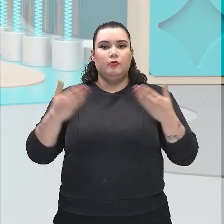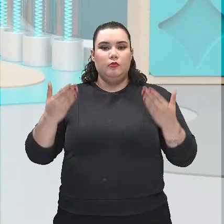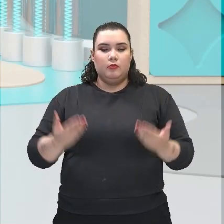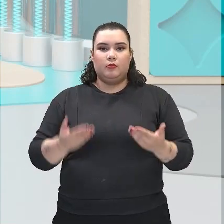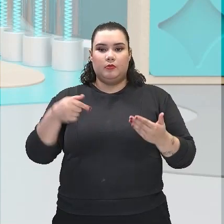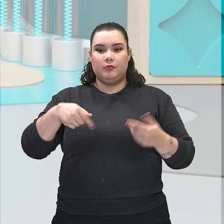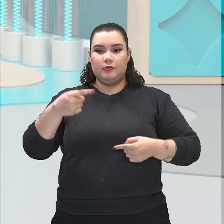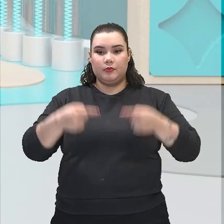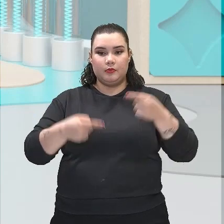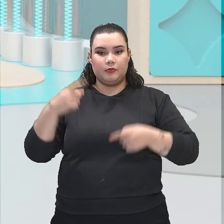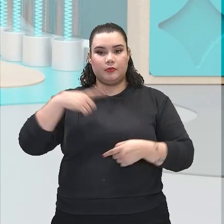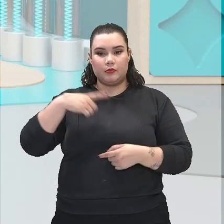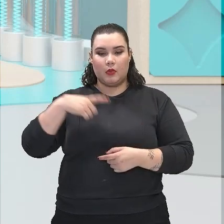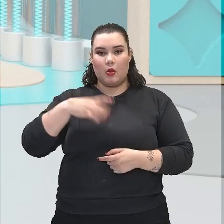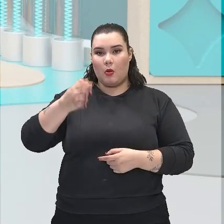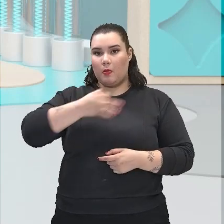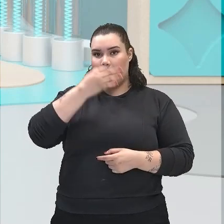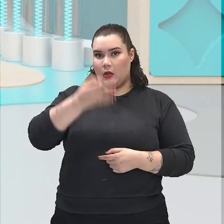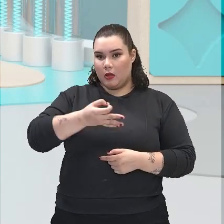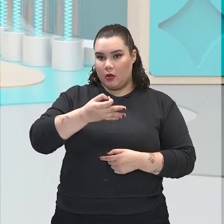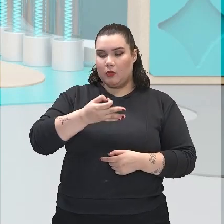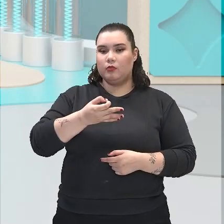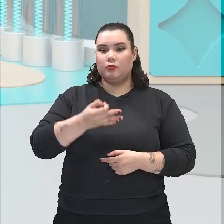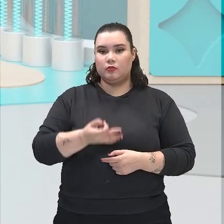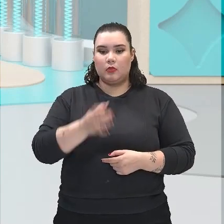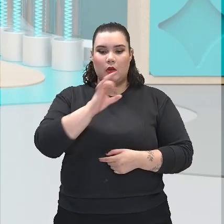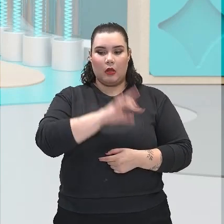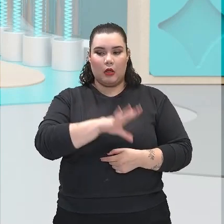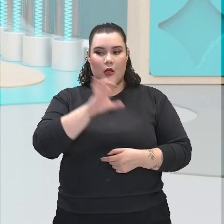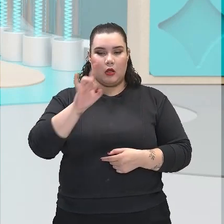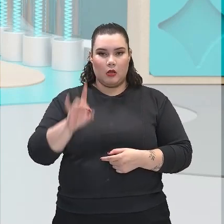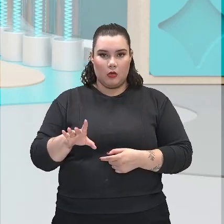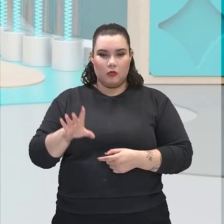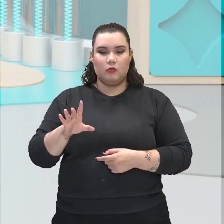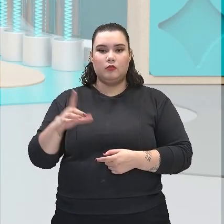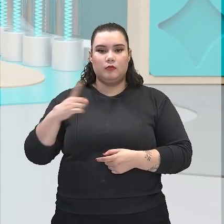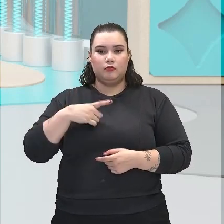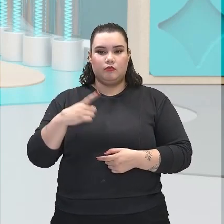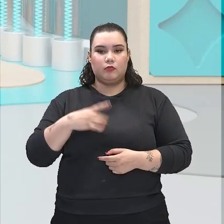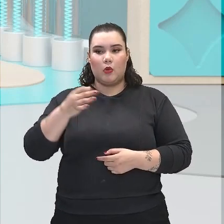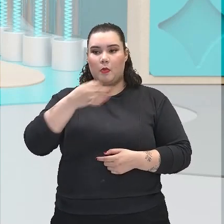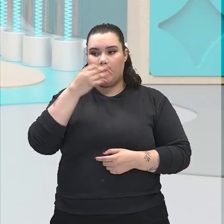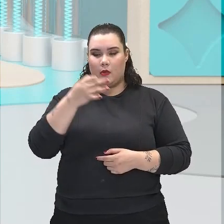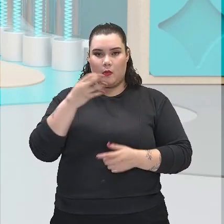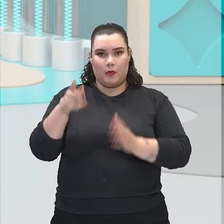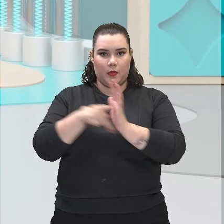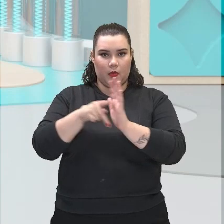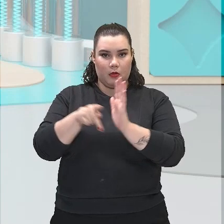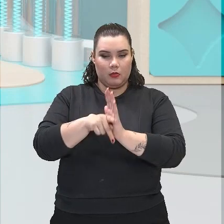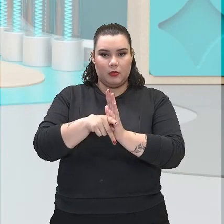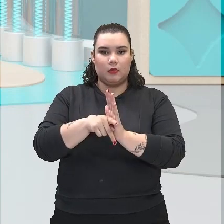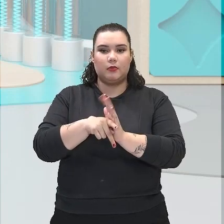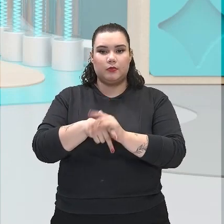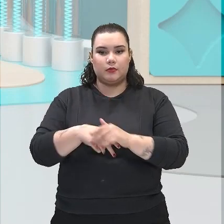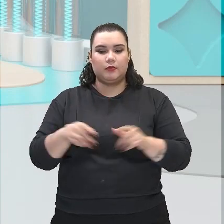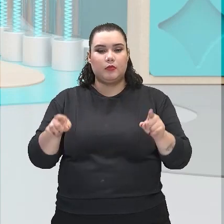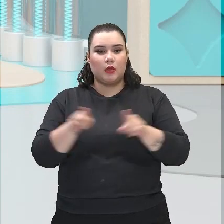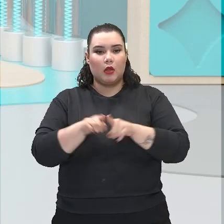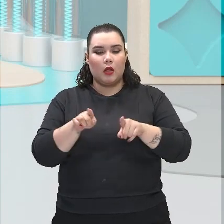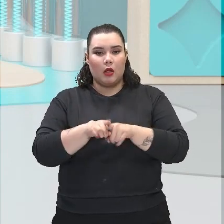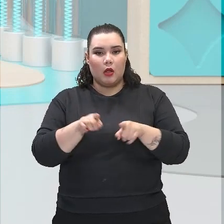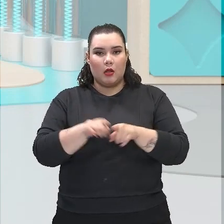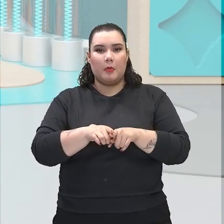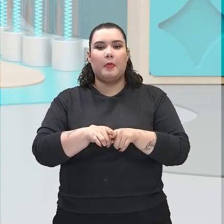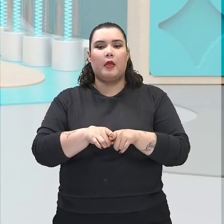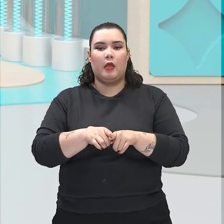que nós vamos ter o ponto de vista. Cada um, né, colocou o seu ponto de vista e também os argumentos